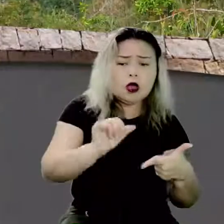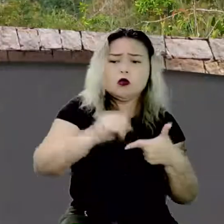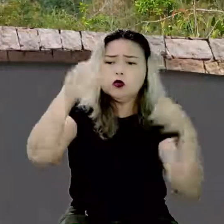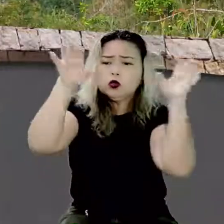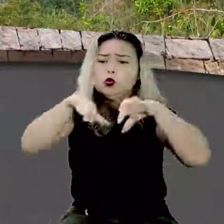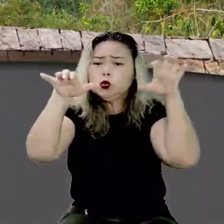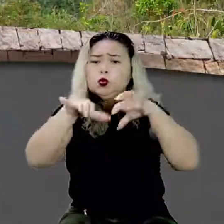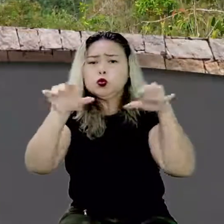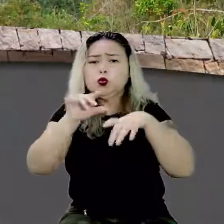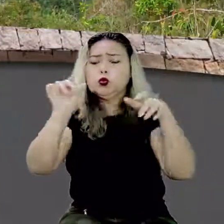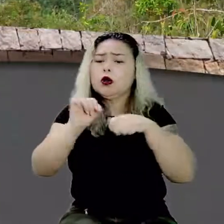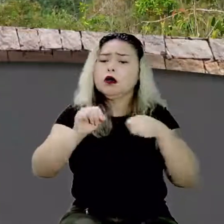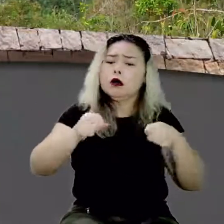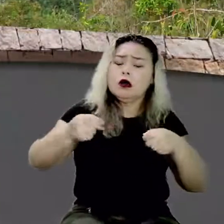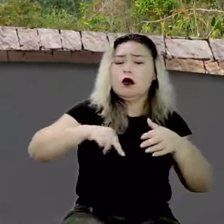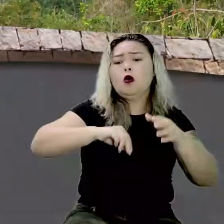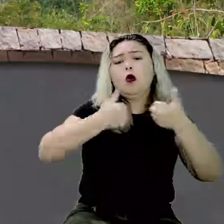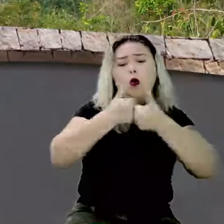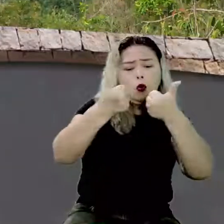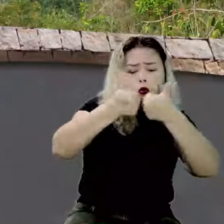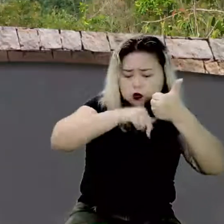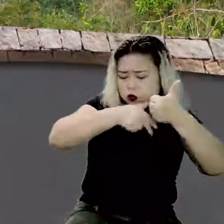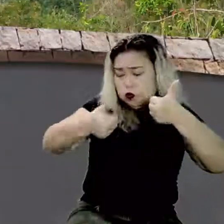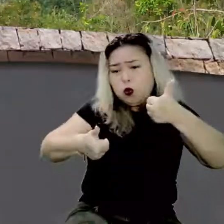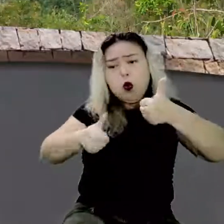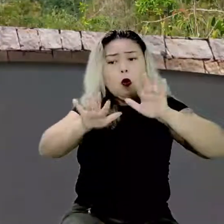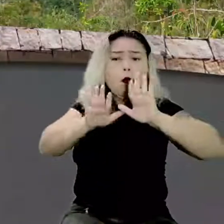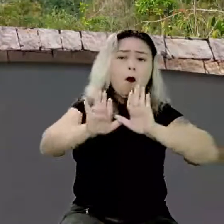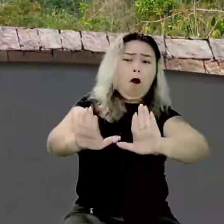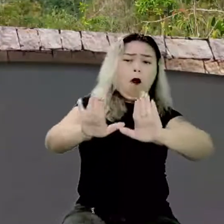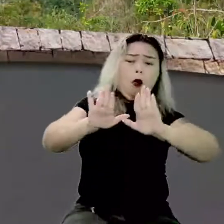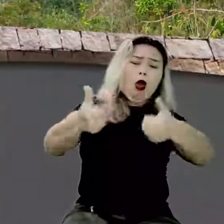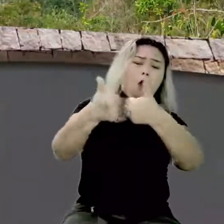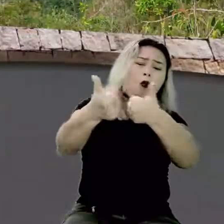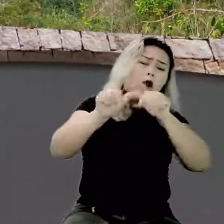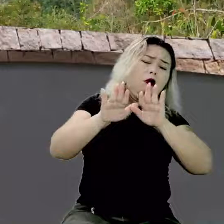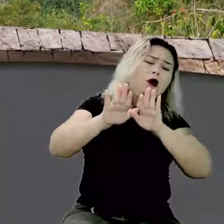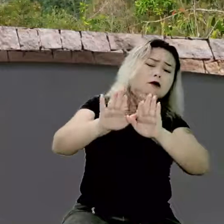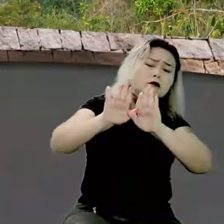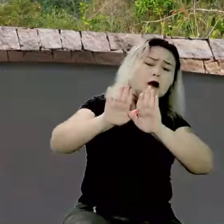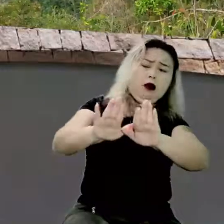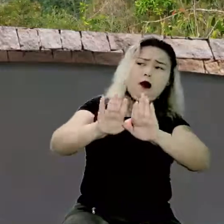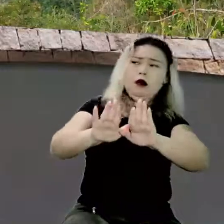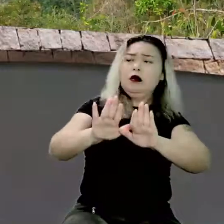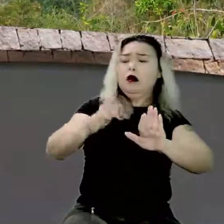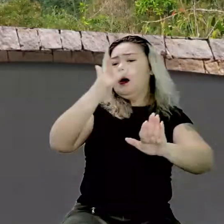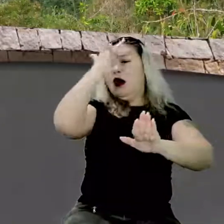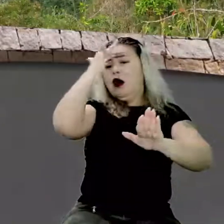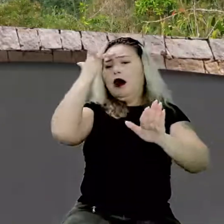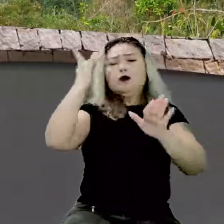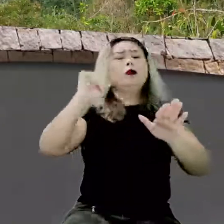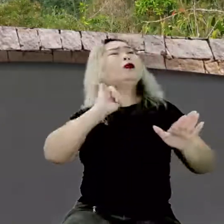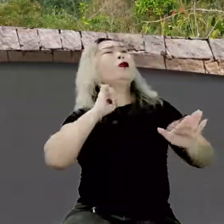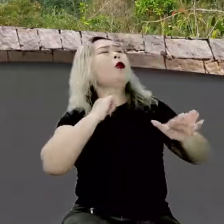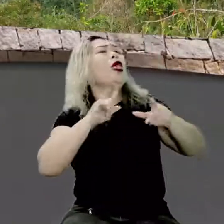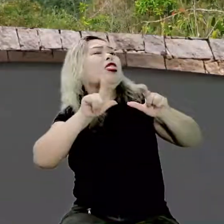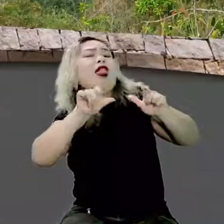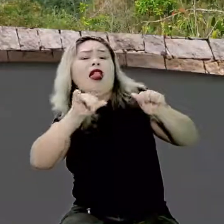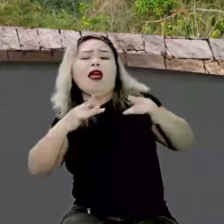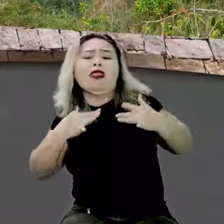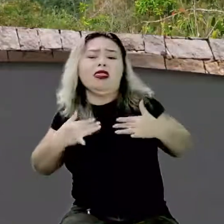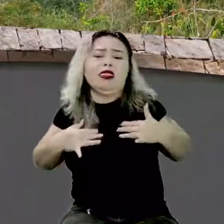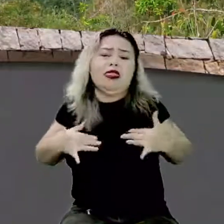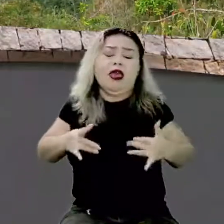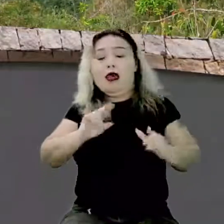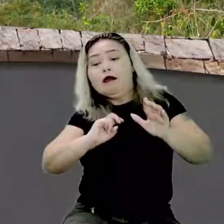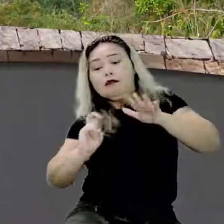chovesse, as pessoas tinham que descer do ônibus e empurrar o ônibus. Todo mundo lá se sujava de lama e depois